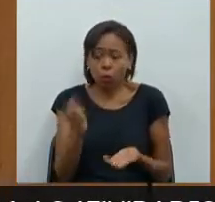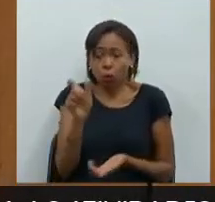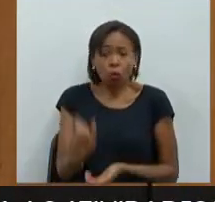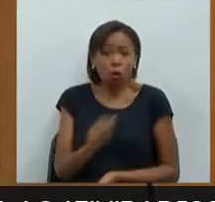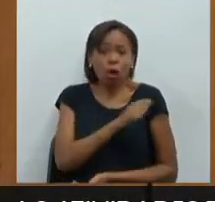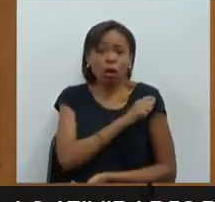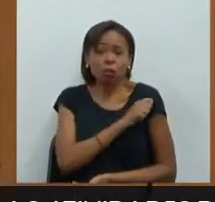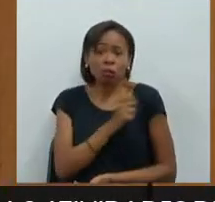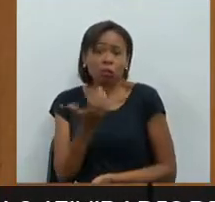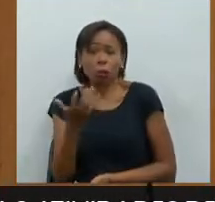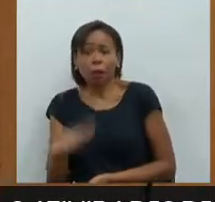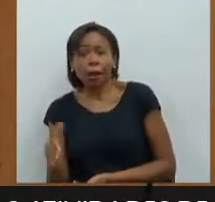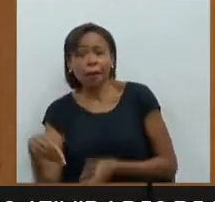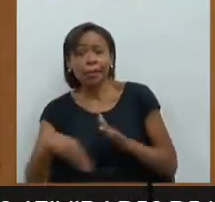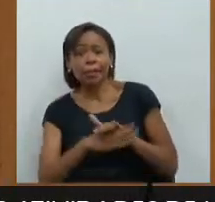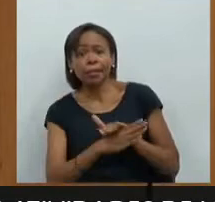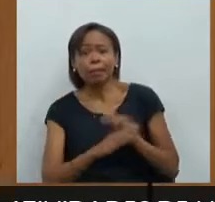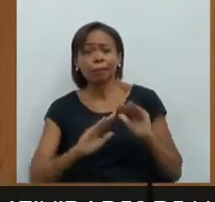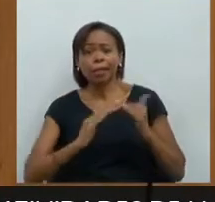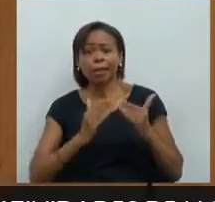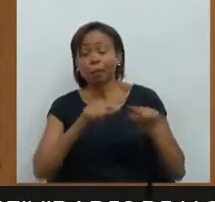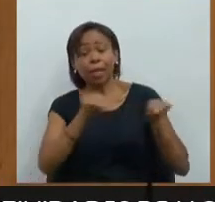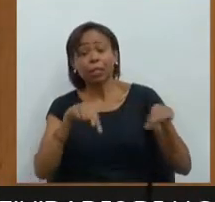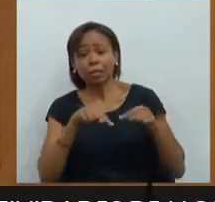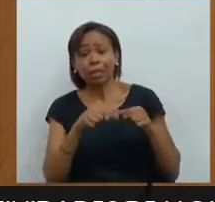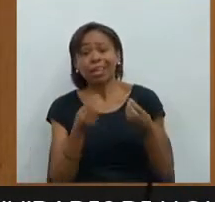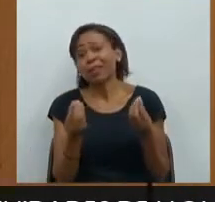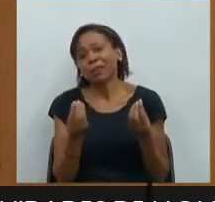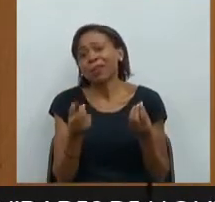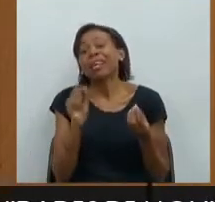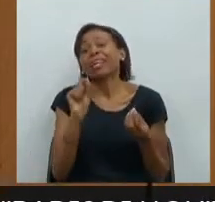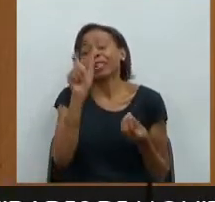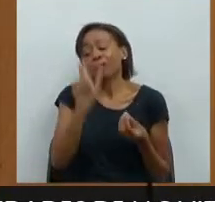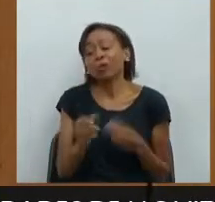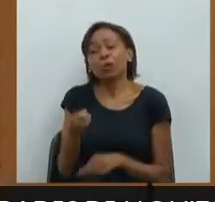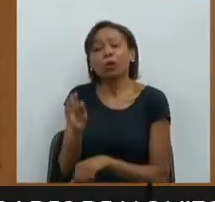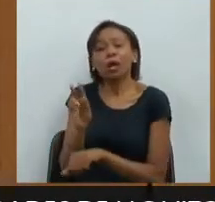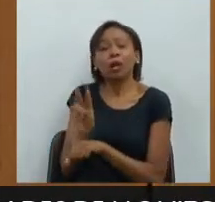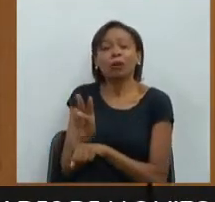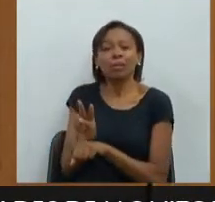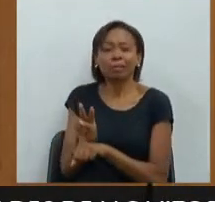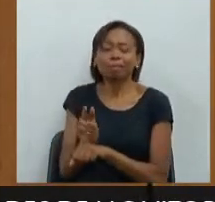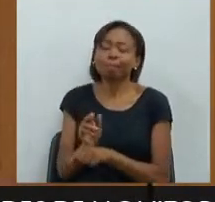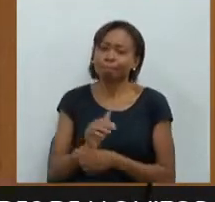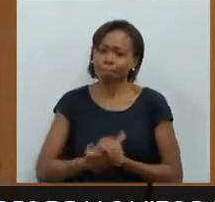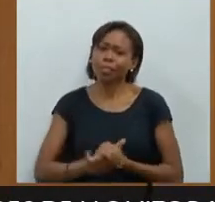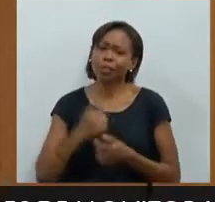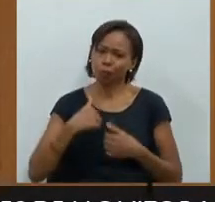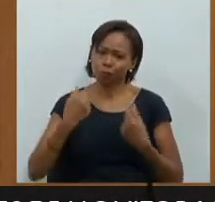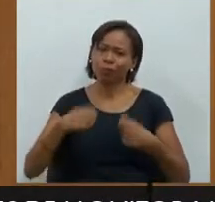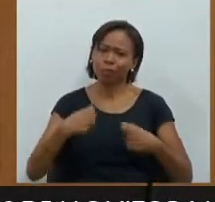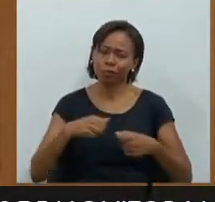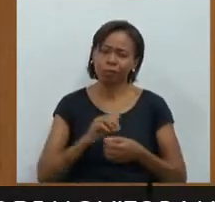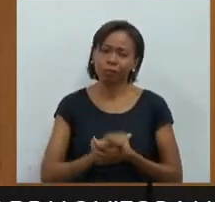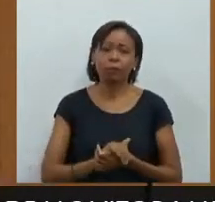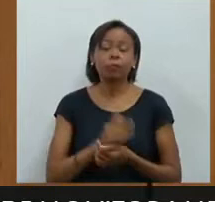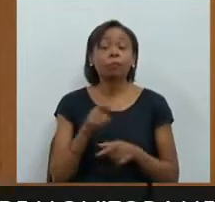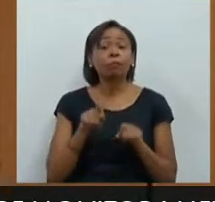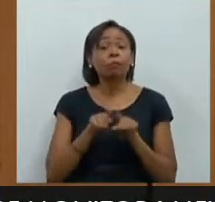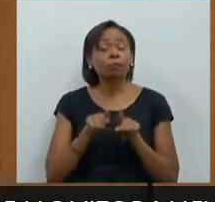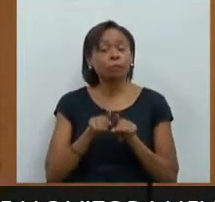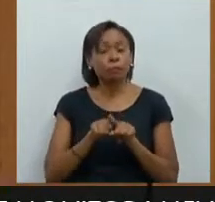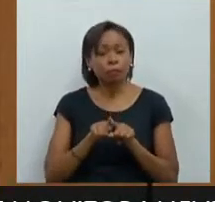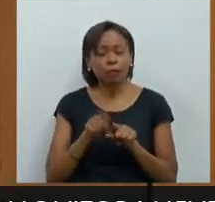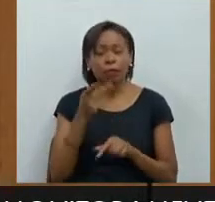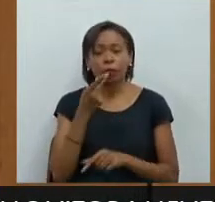sala, quem vai olhar? Entendeu? Eu preciso muito disso. Quero falar também que as